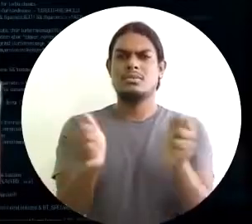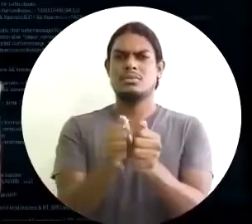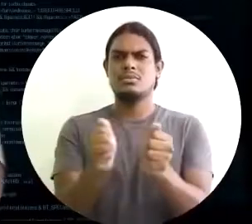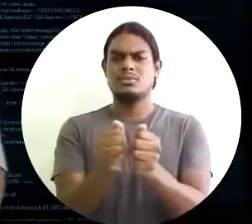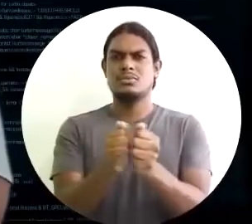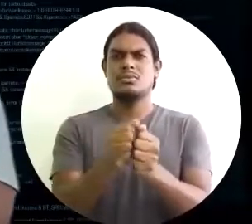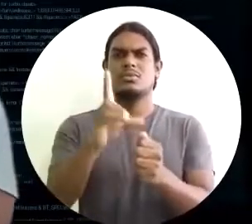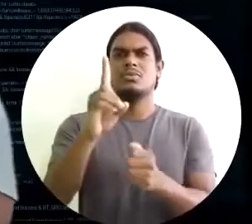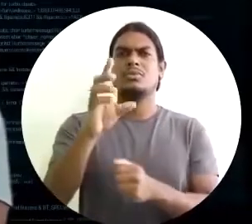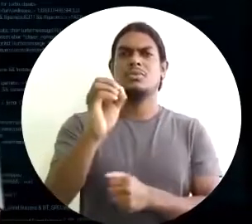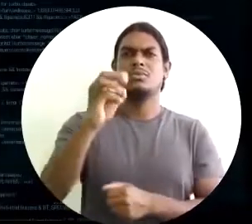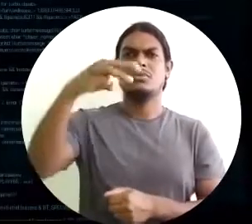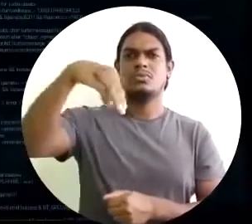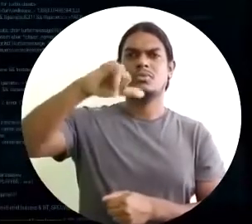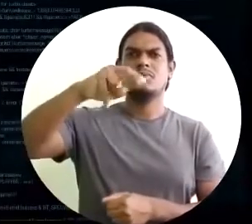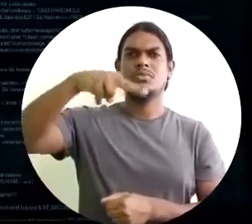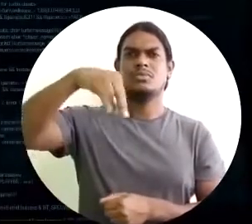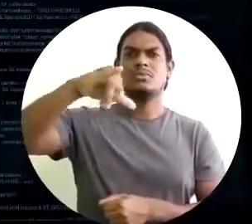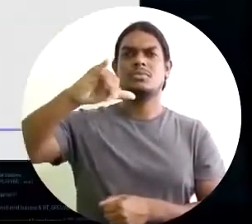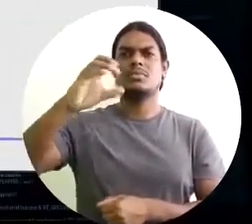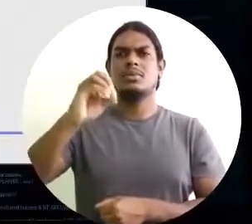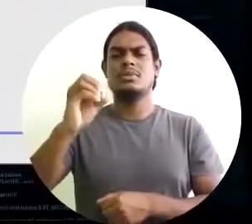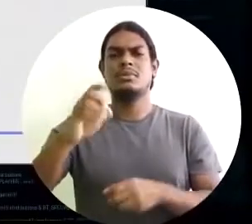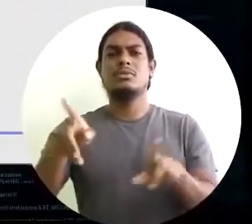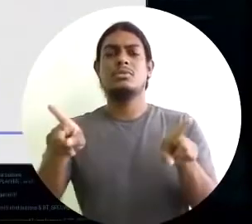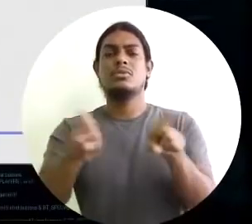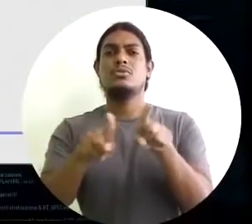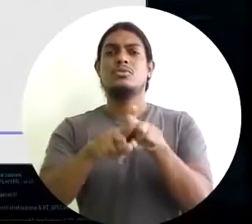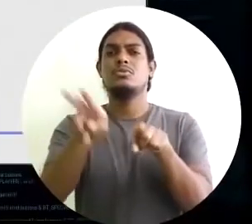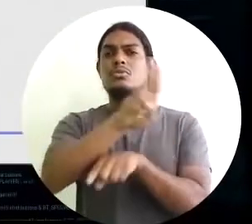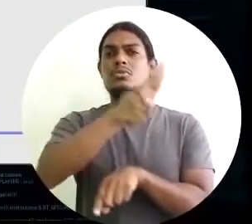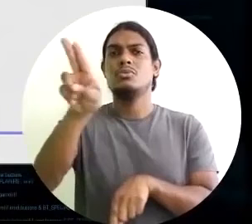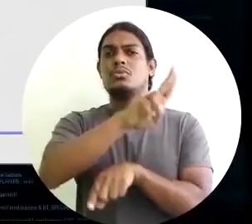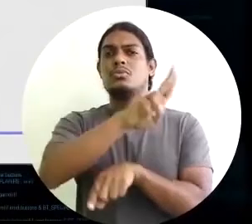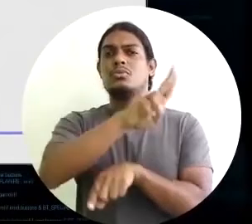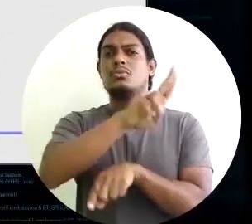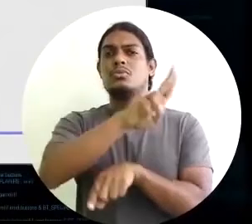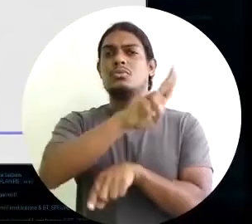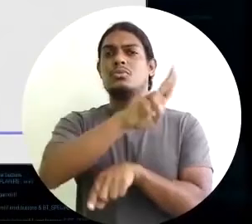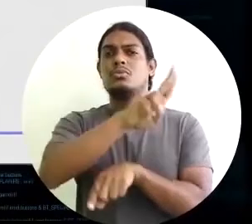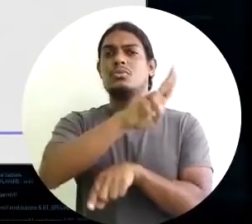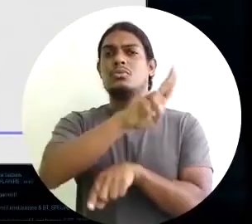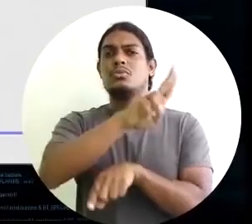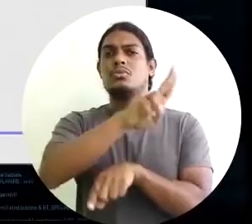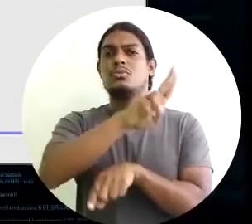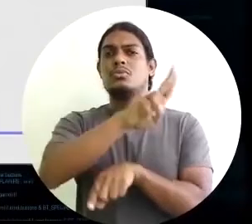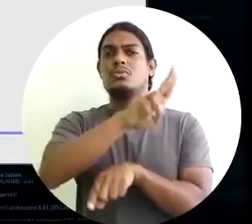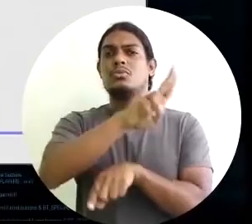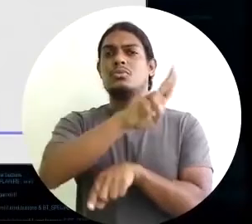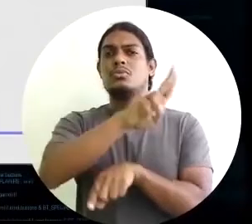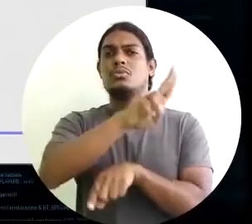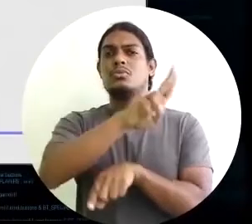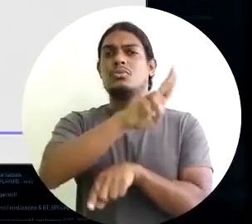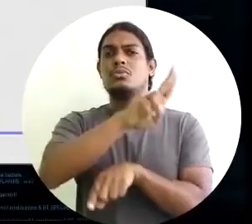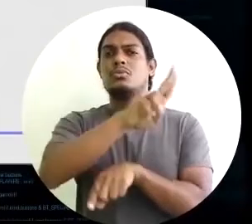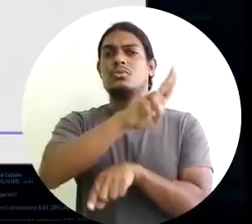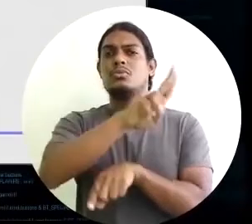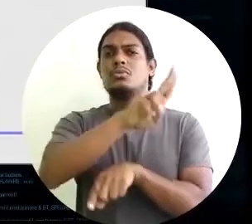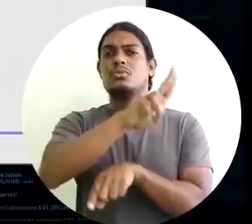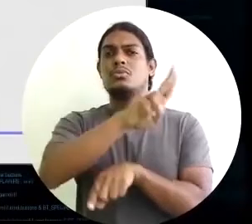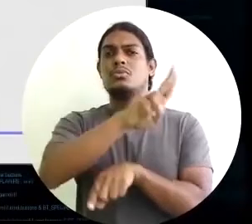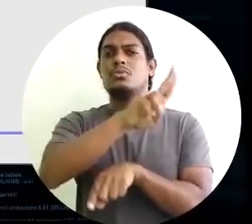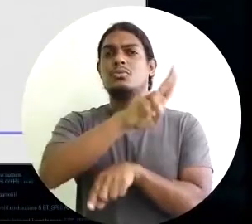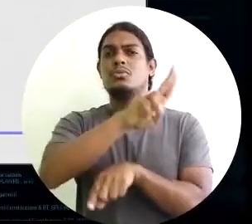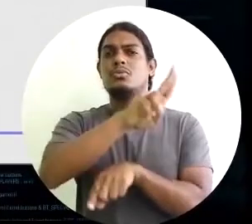domínio mais o nome do arquivo. Então, no exemplo aí, você vai ter imagem no centro da tela de